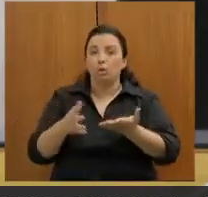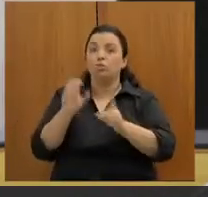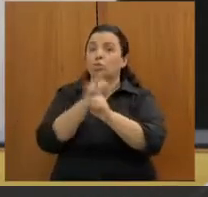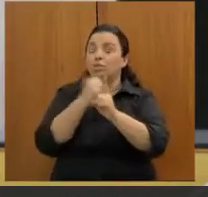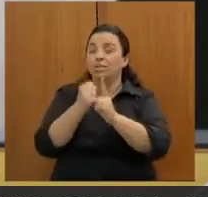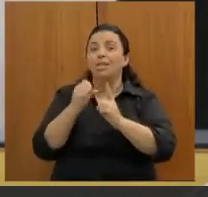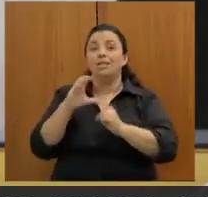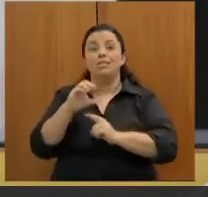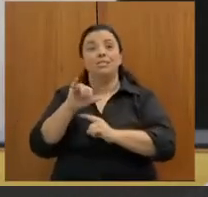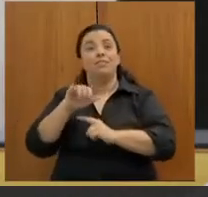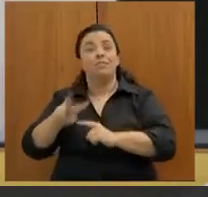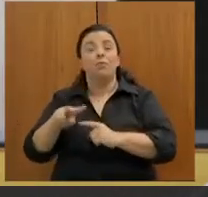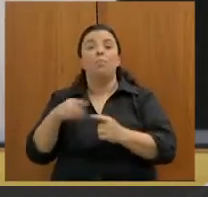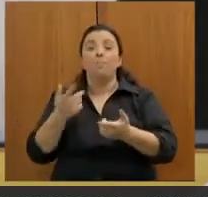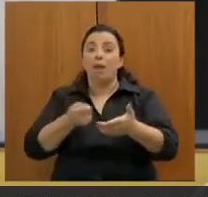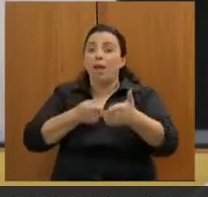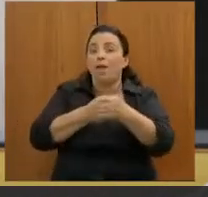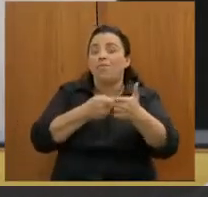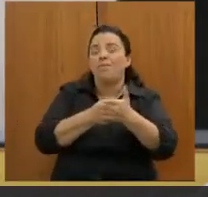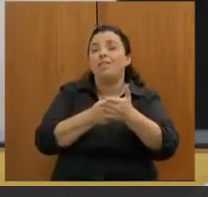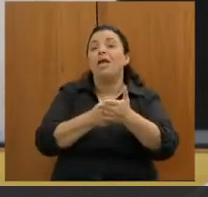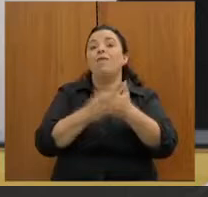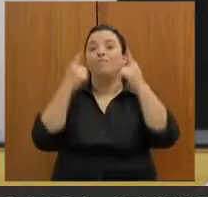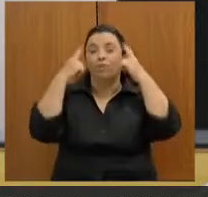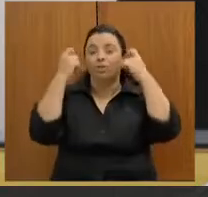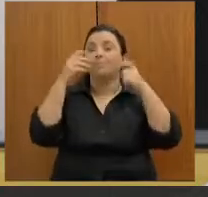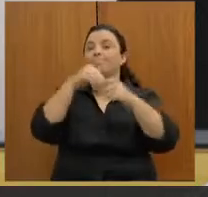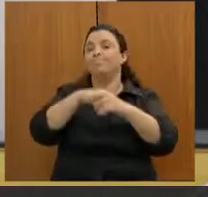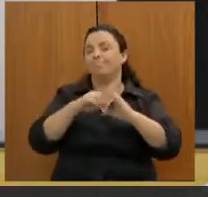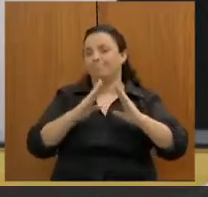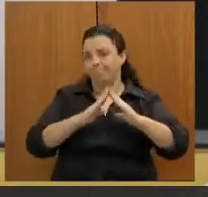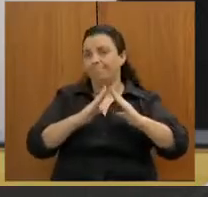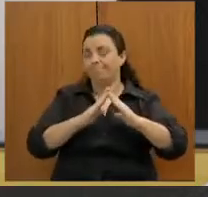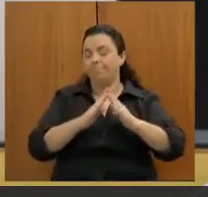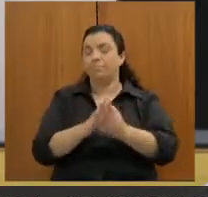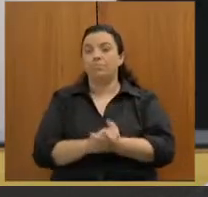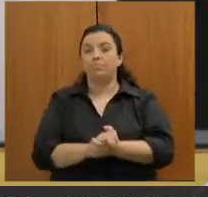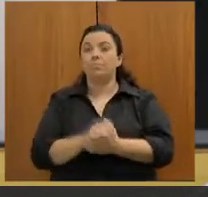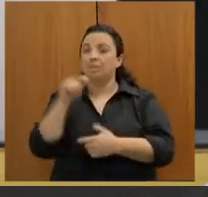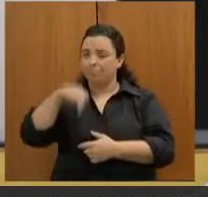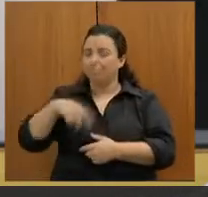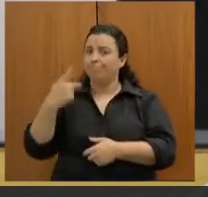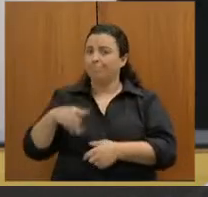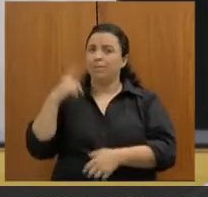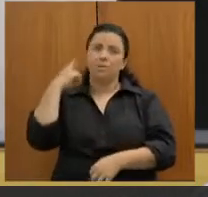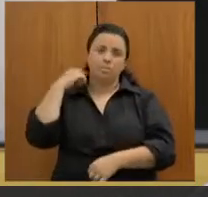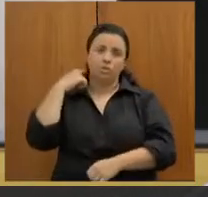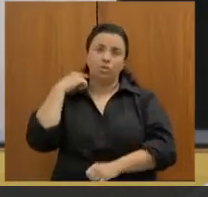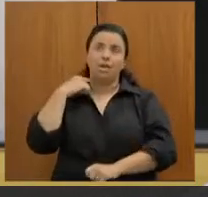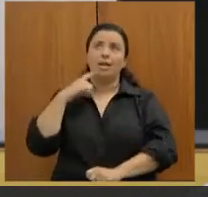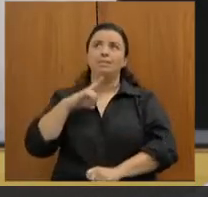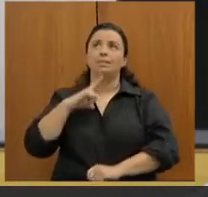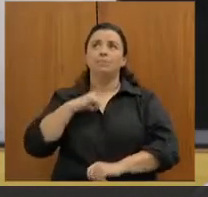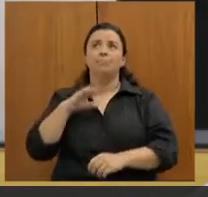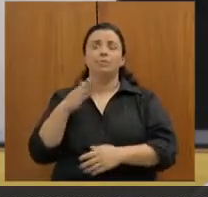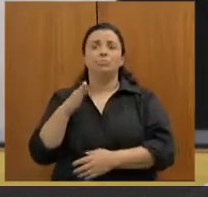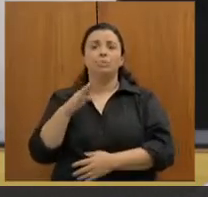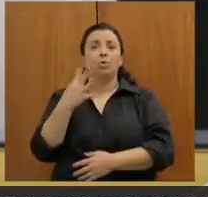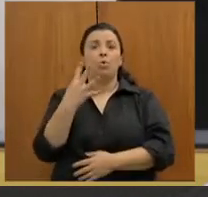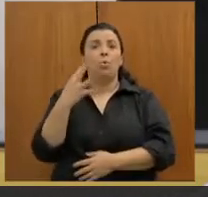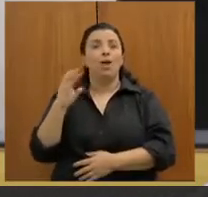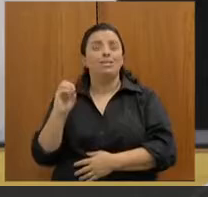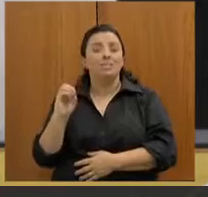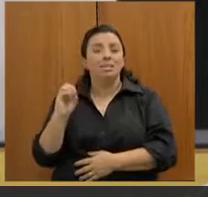à violência doméstica em Minas Gerais nós temos em média doutoras 400 casos